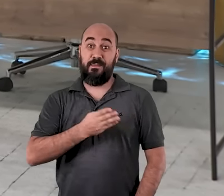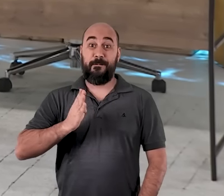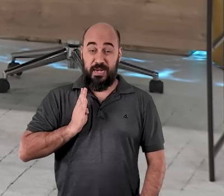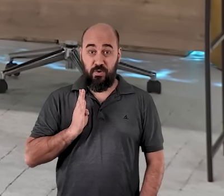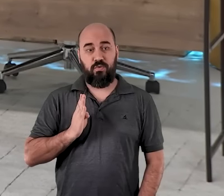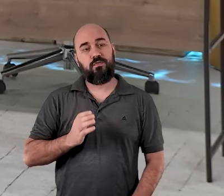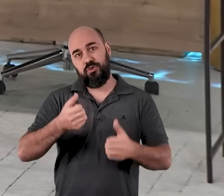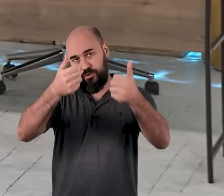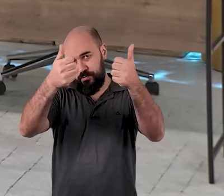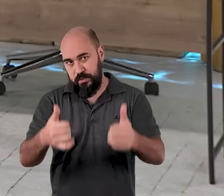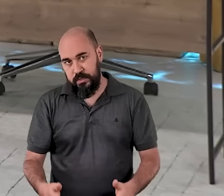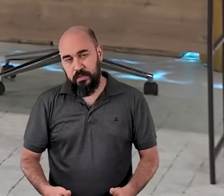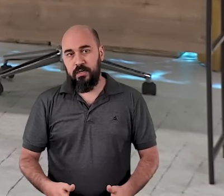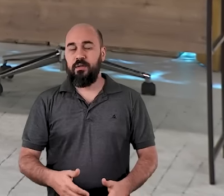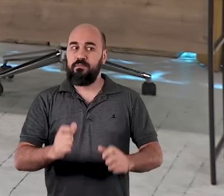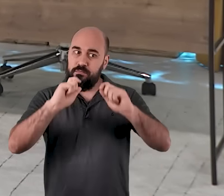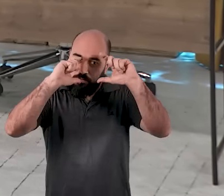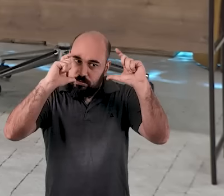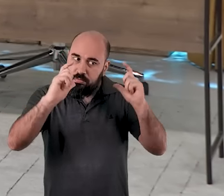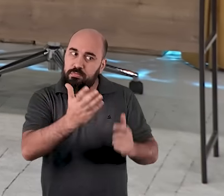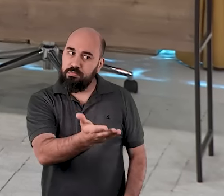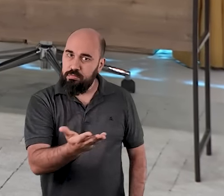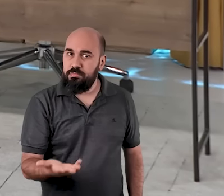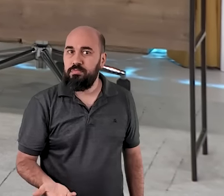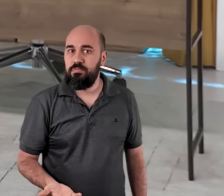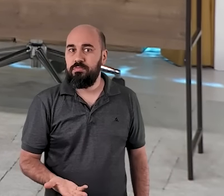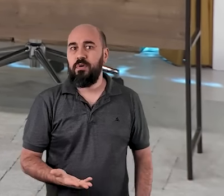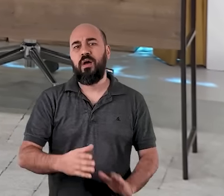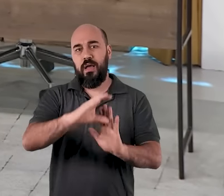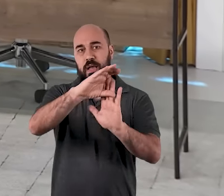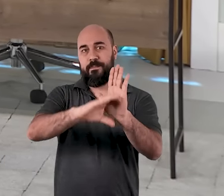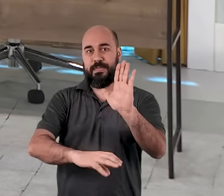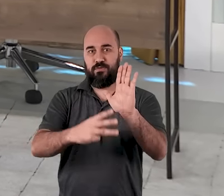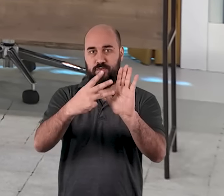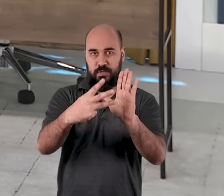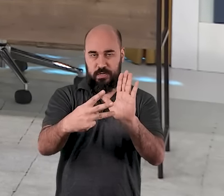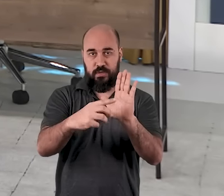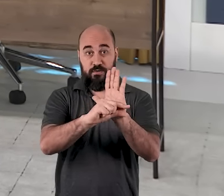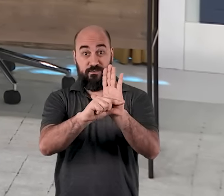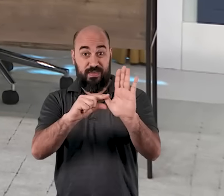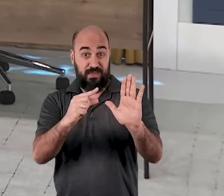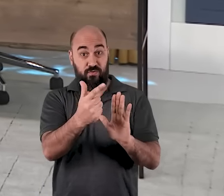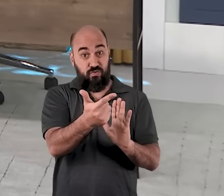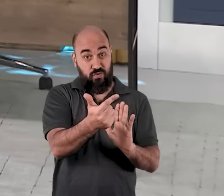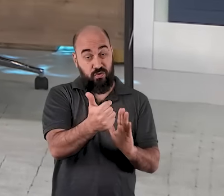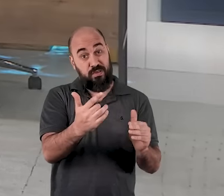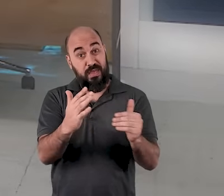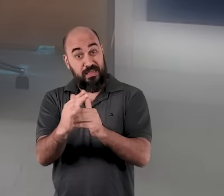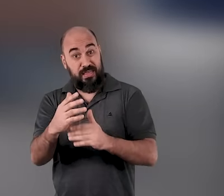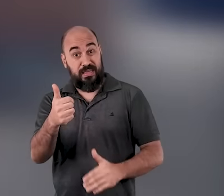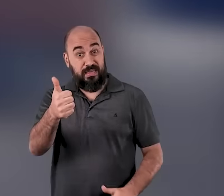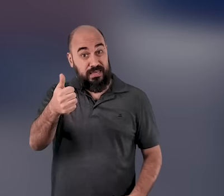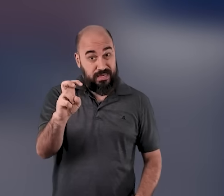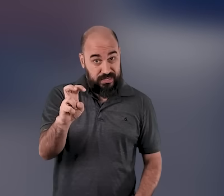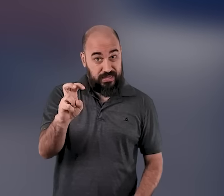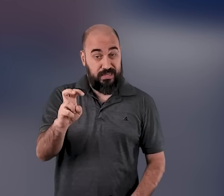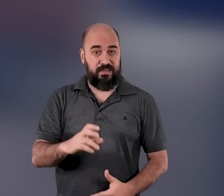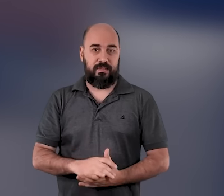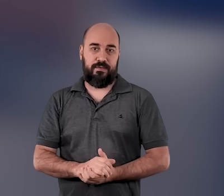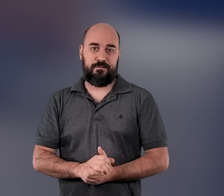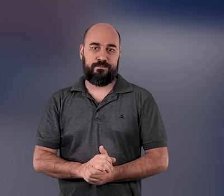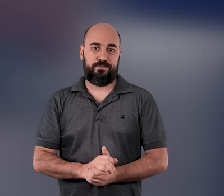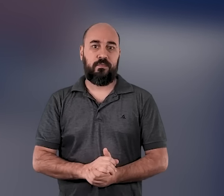advertência. Mais uma. Agora no capítulo 3, eu vou ler os versos 12 a 15, está escrito assim: